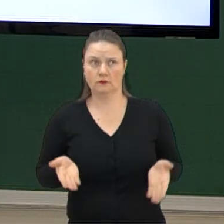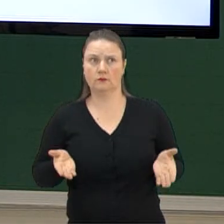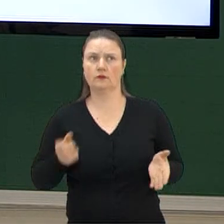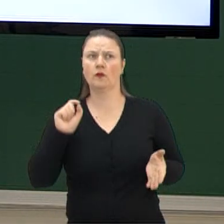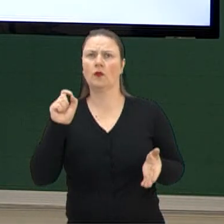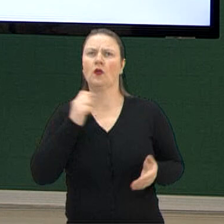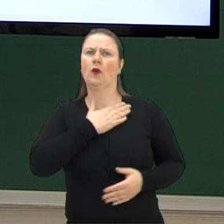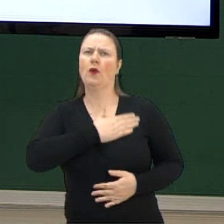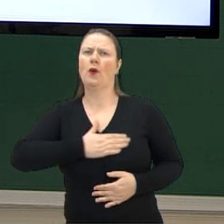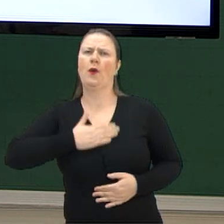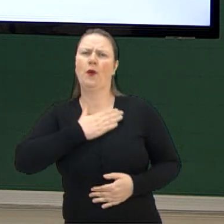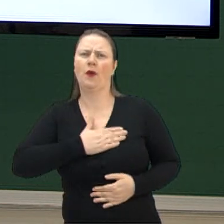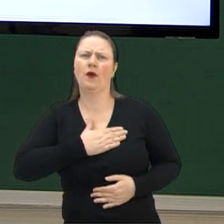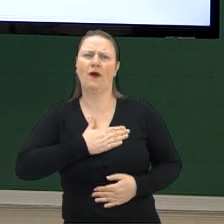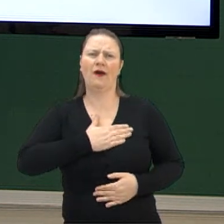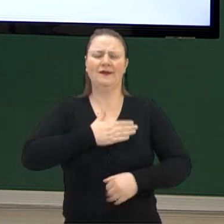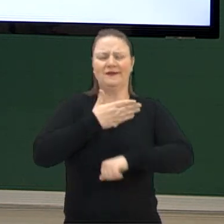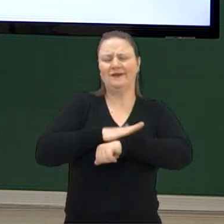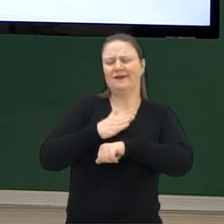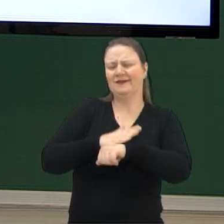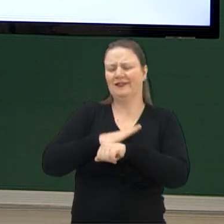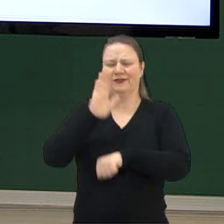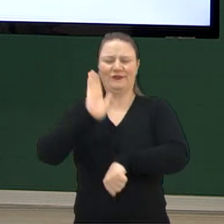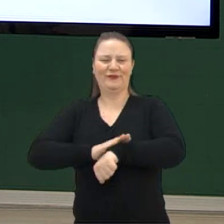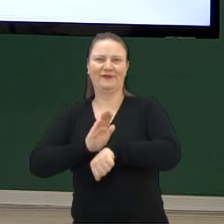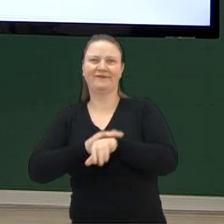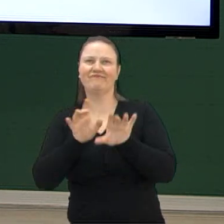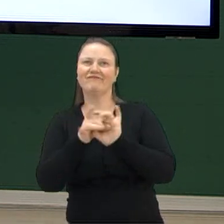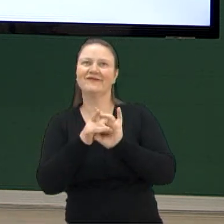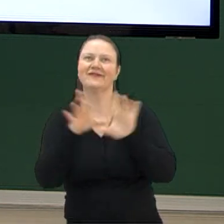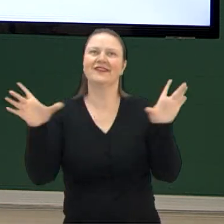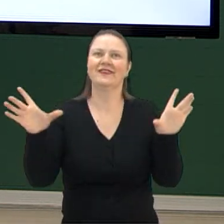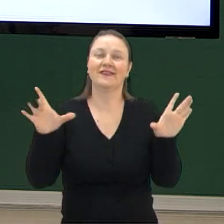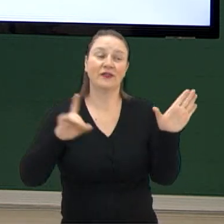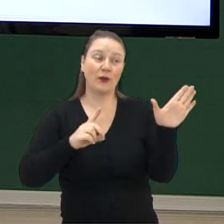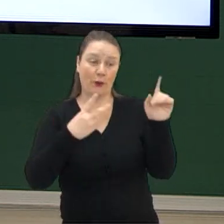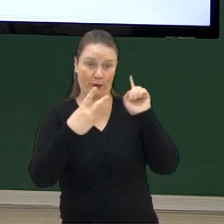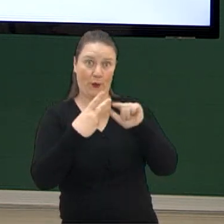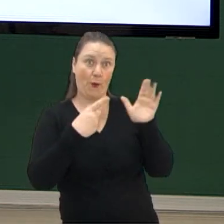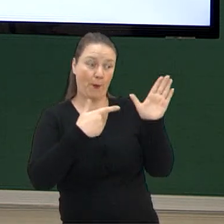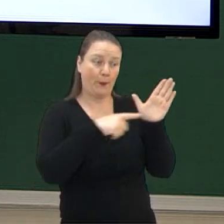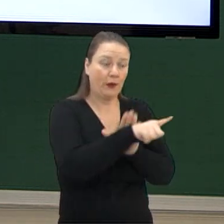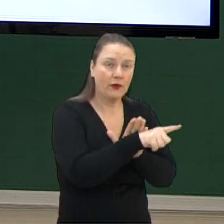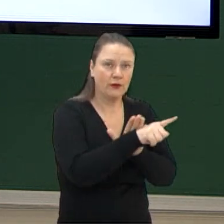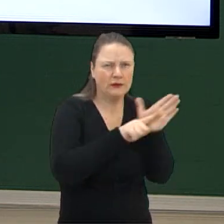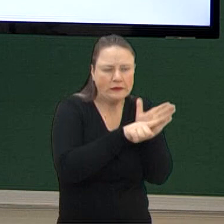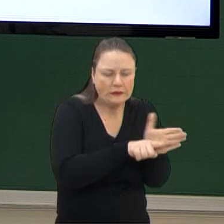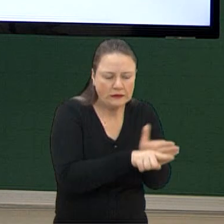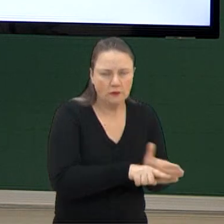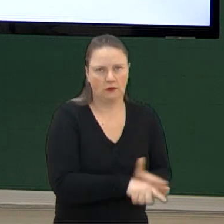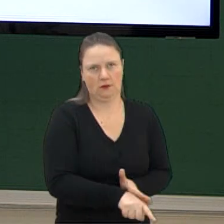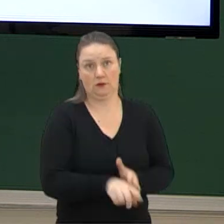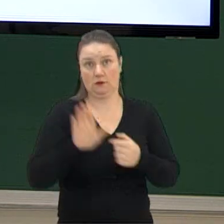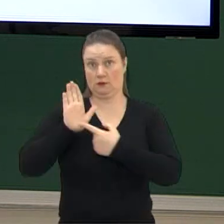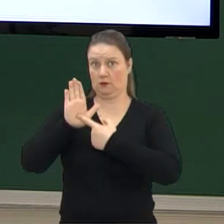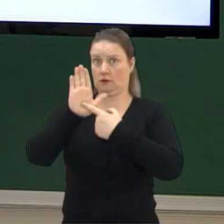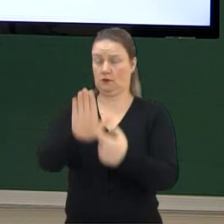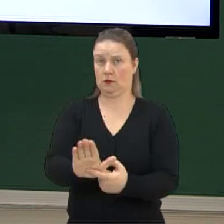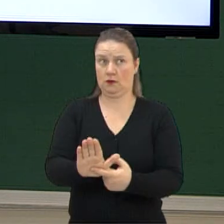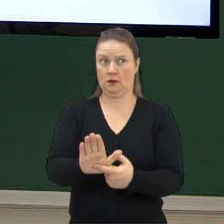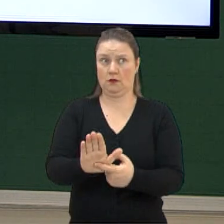que gosta de fazer em seu tempo livre? Também uma das perguntas da pesquisa. Destaquei para vocês